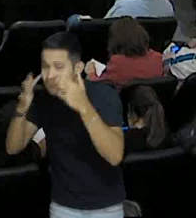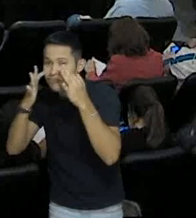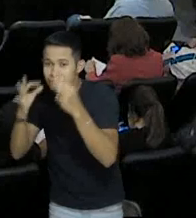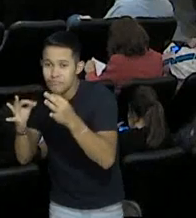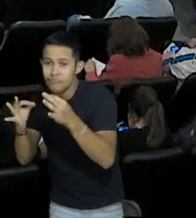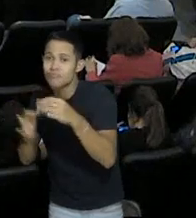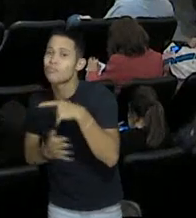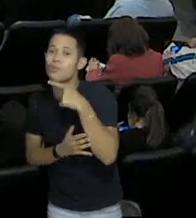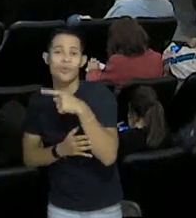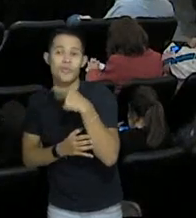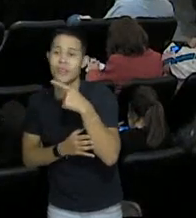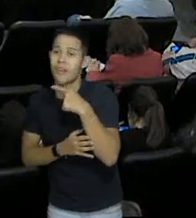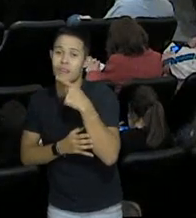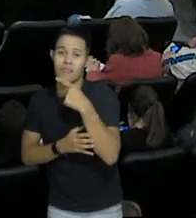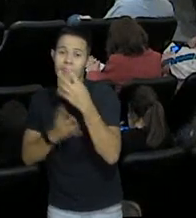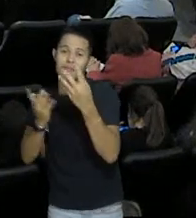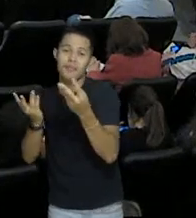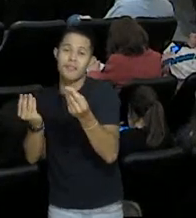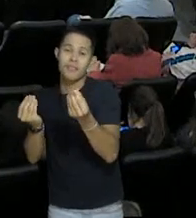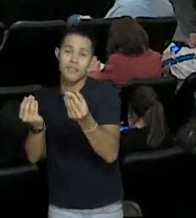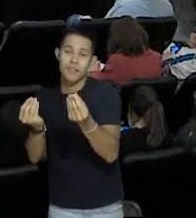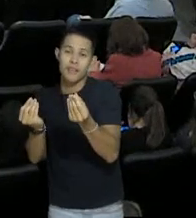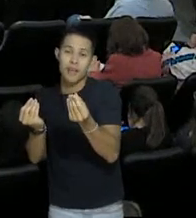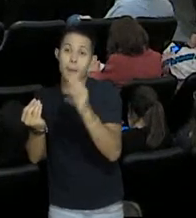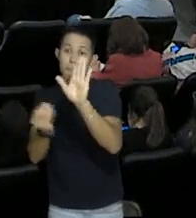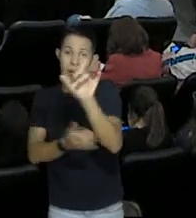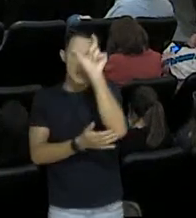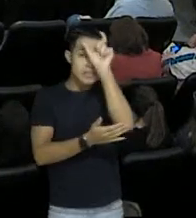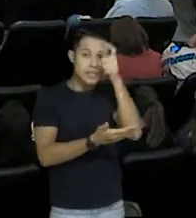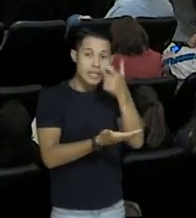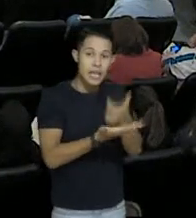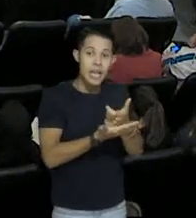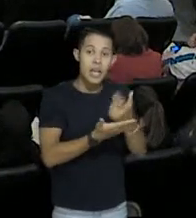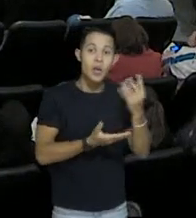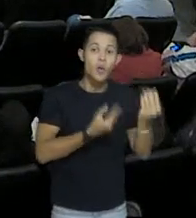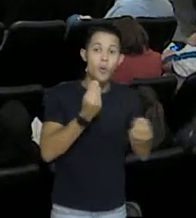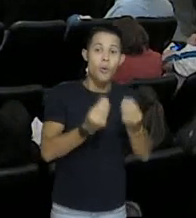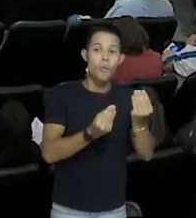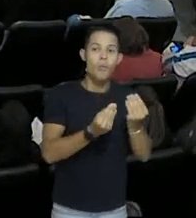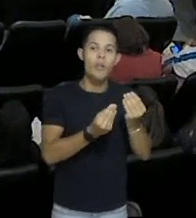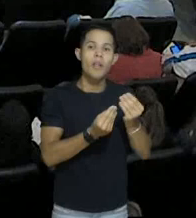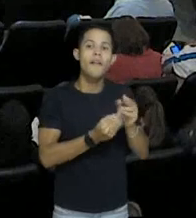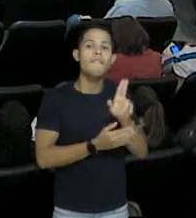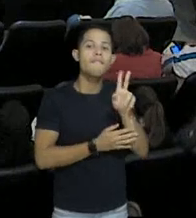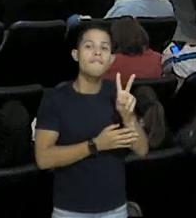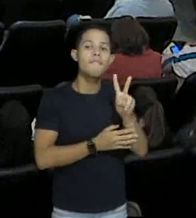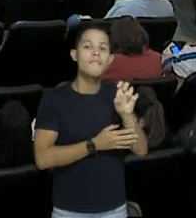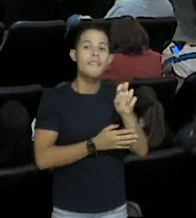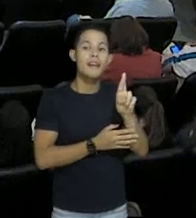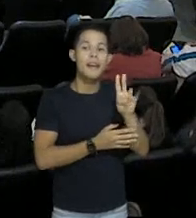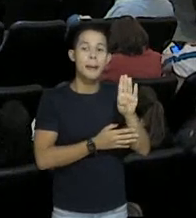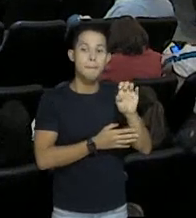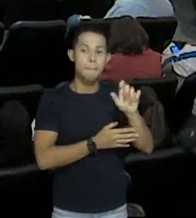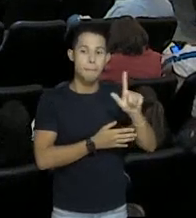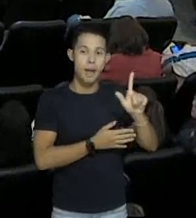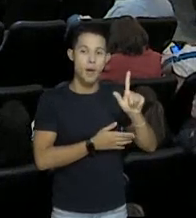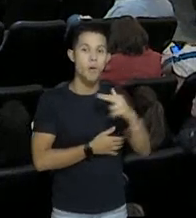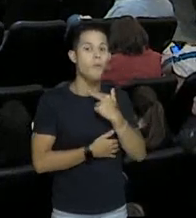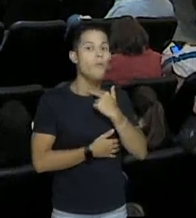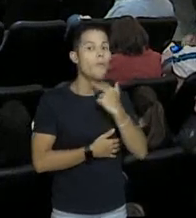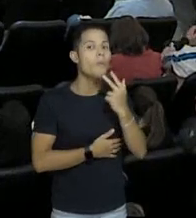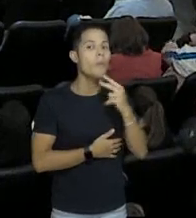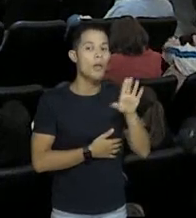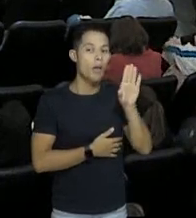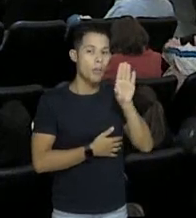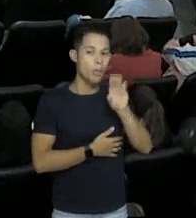disléxico é na parte verbal, né? E do TDAH é não verbal, né?